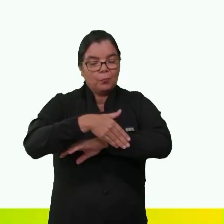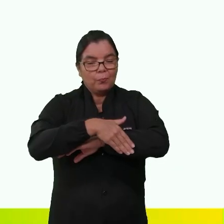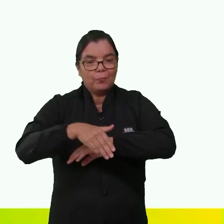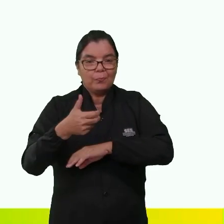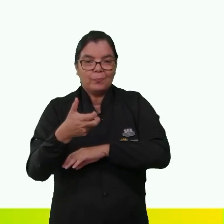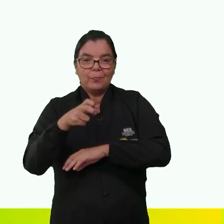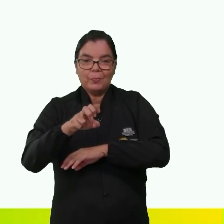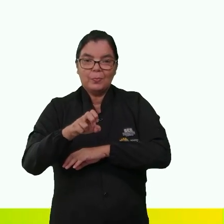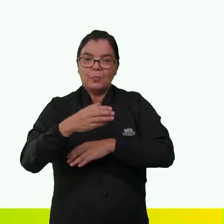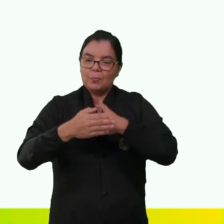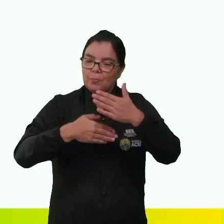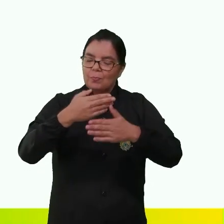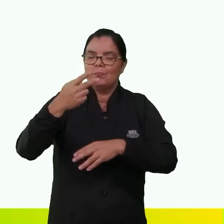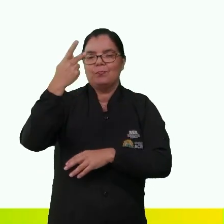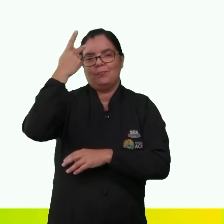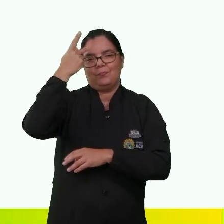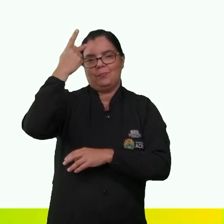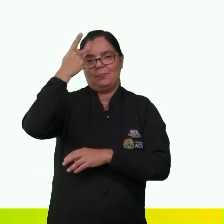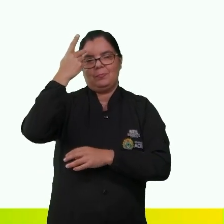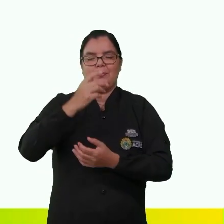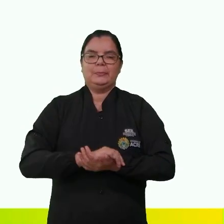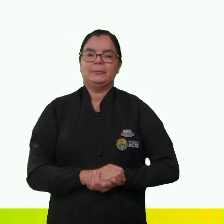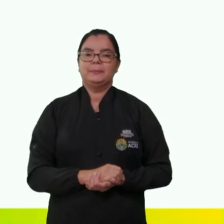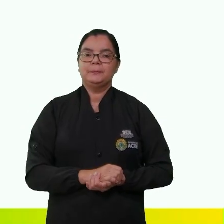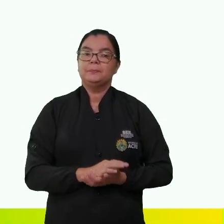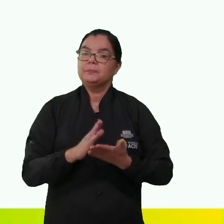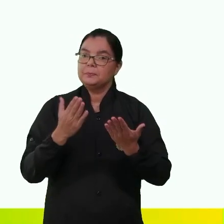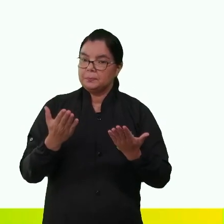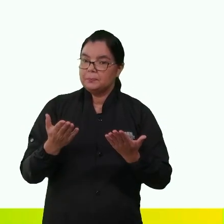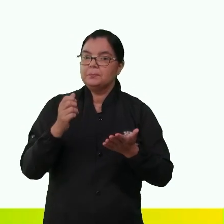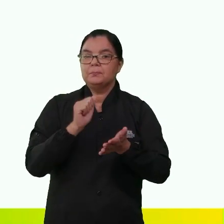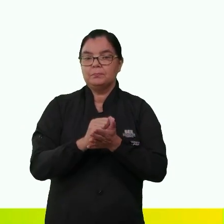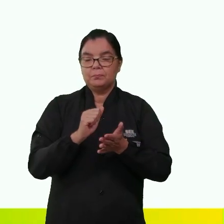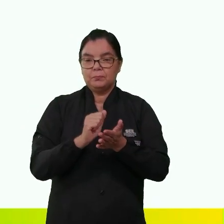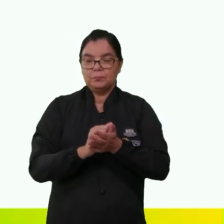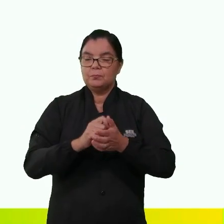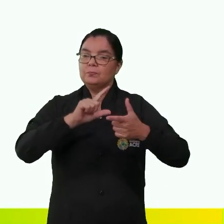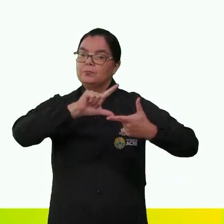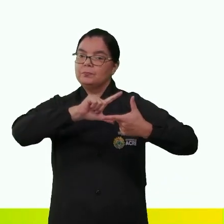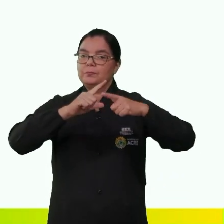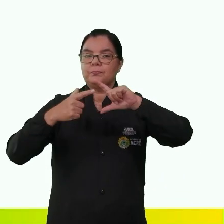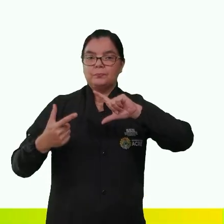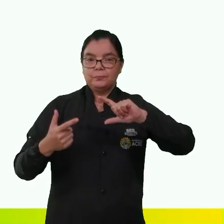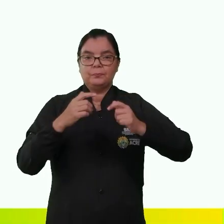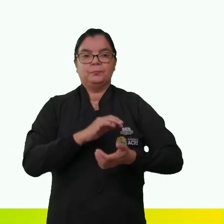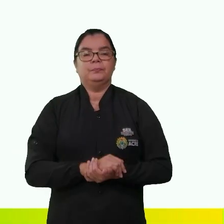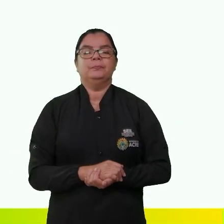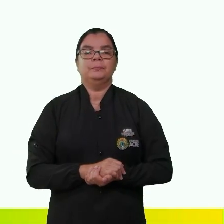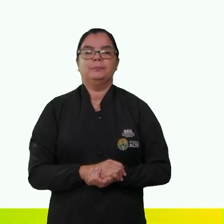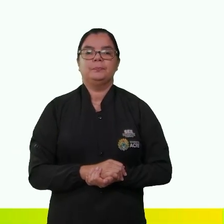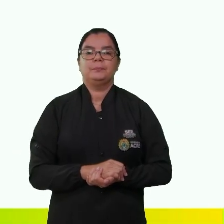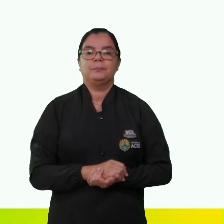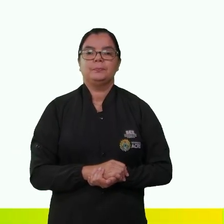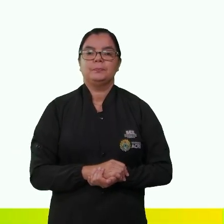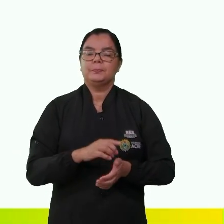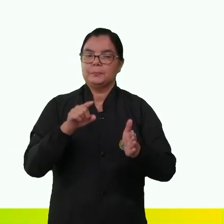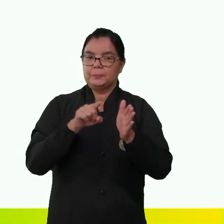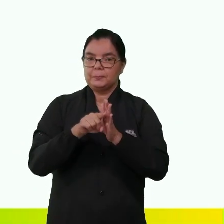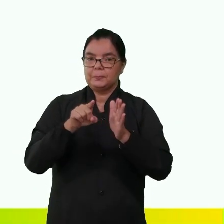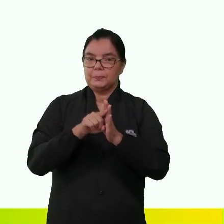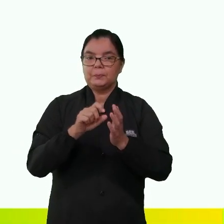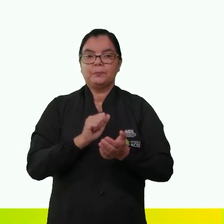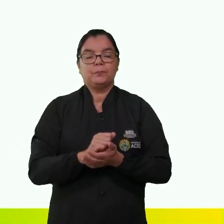Rua 15 e o progresso de São Paulo. Então, essa aqui é uma obra modernista. Vamos ao nosso comando da